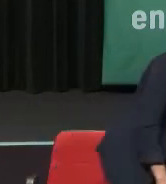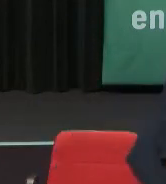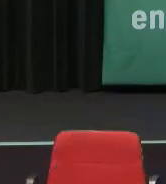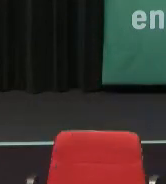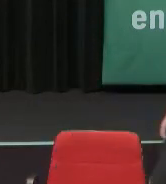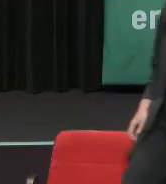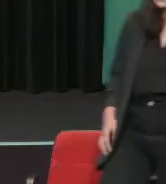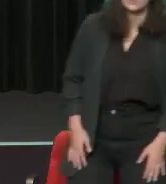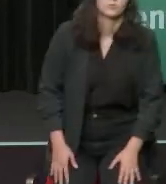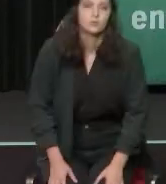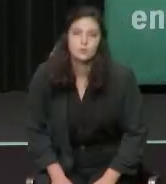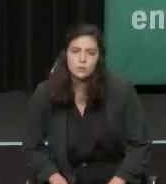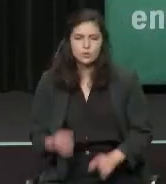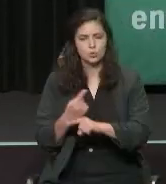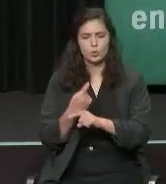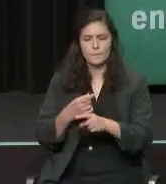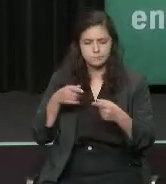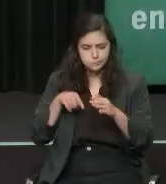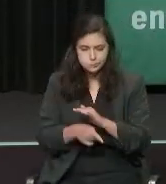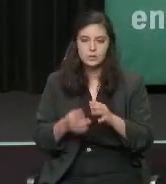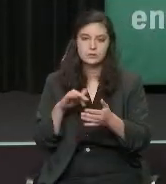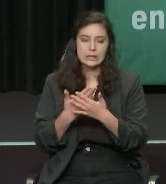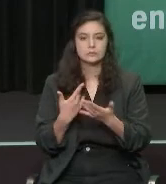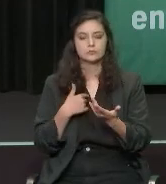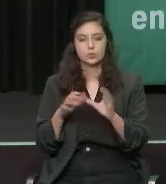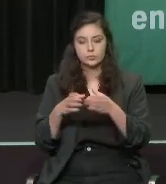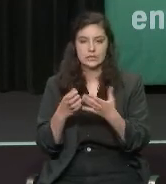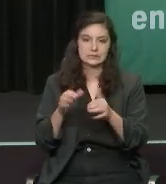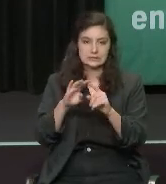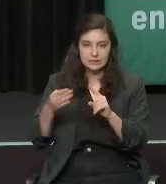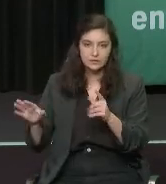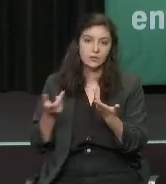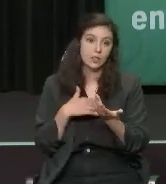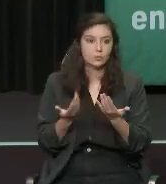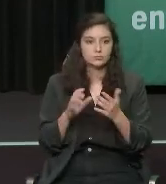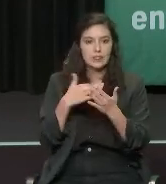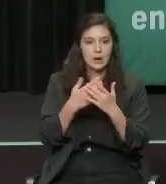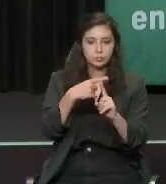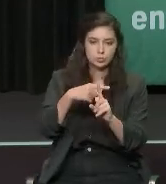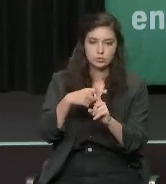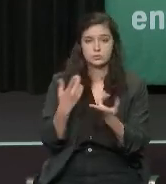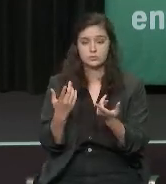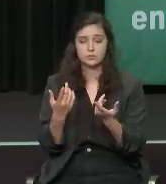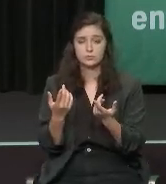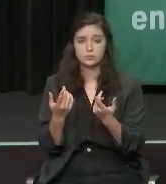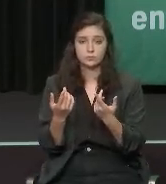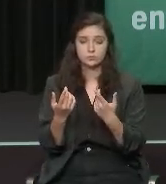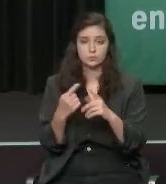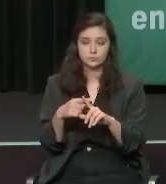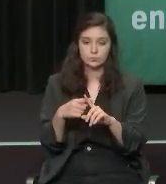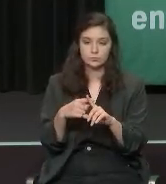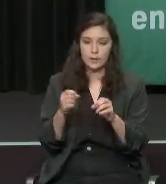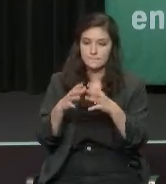mais intenso, mais íntimo com a comunidade científica e, portanto, beneficiar de maior e